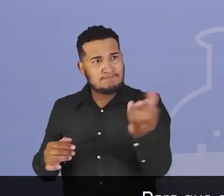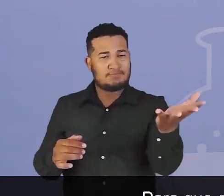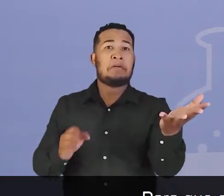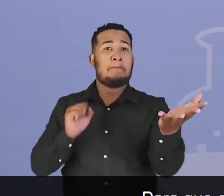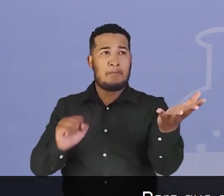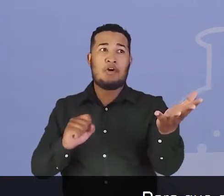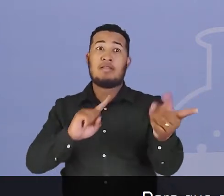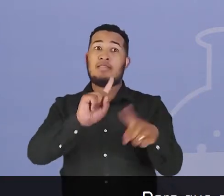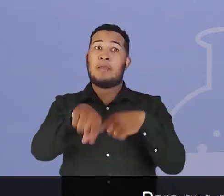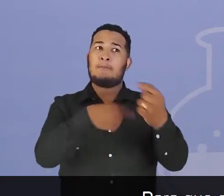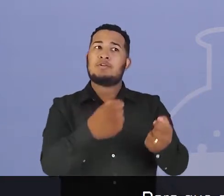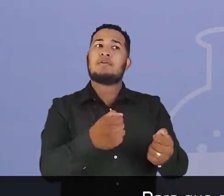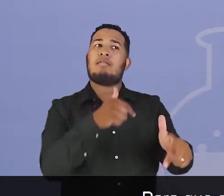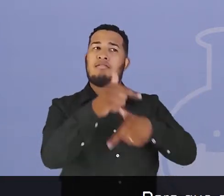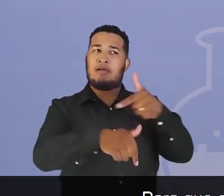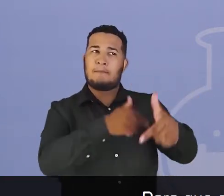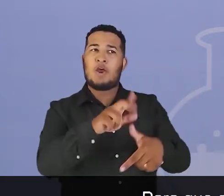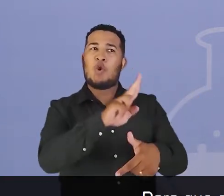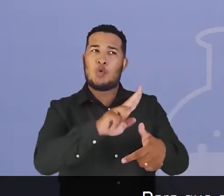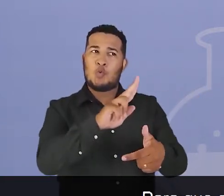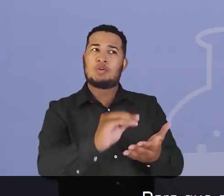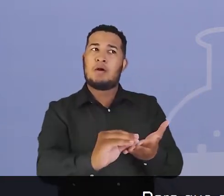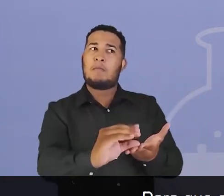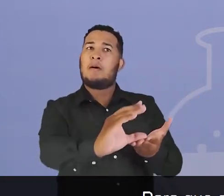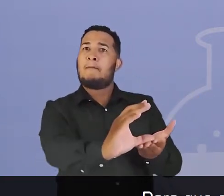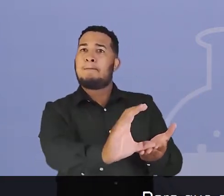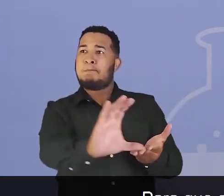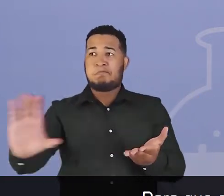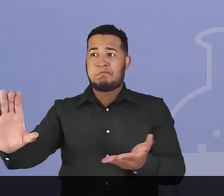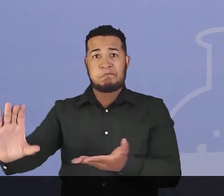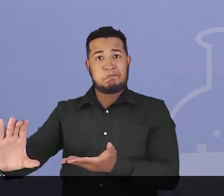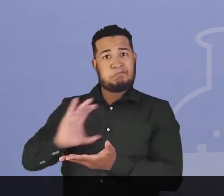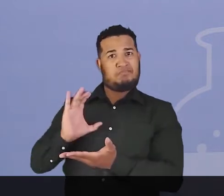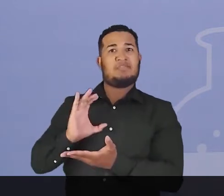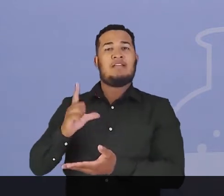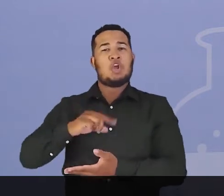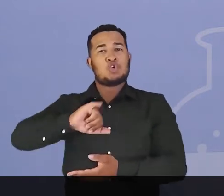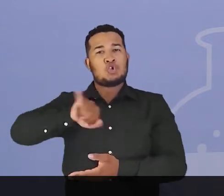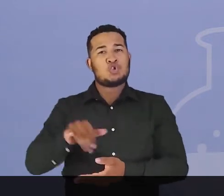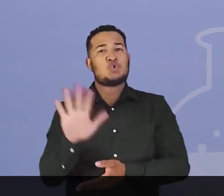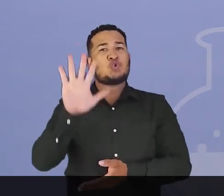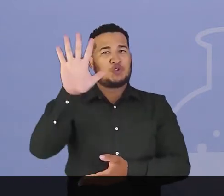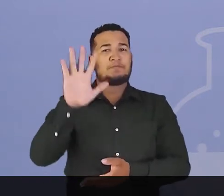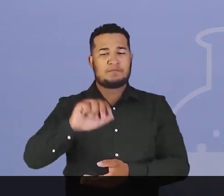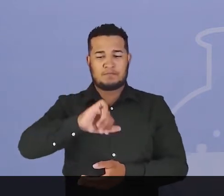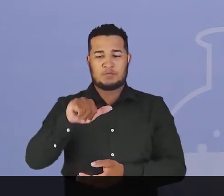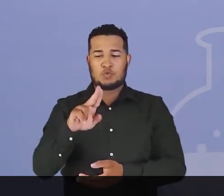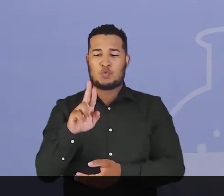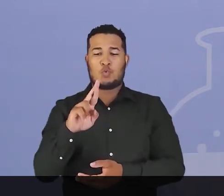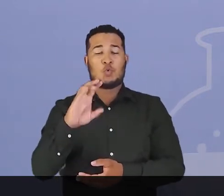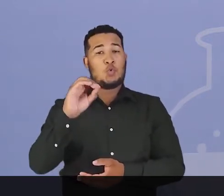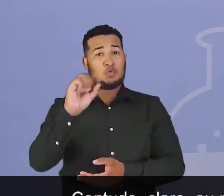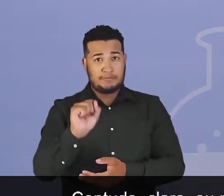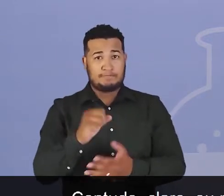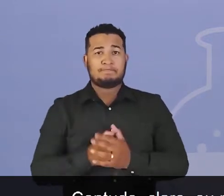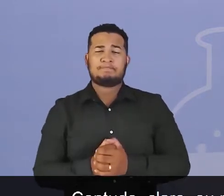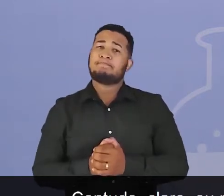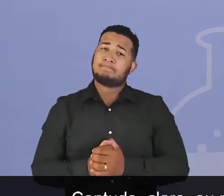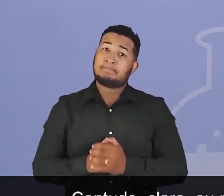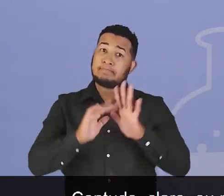dinheiro emprestado e trabalhe com ele. E eu recebo o juro daquele empréstimo.